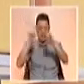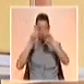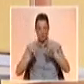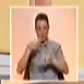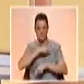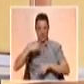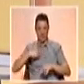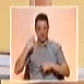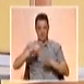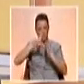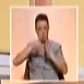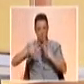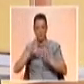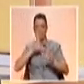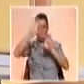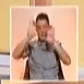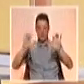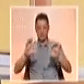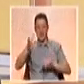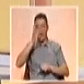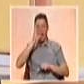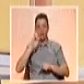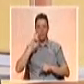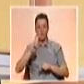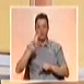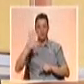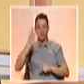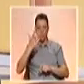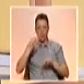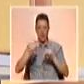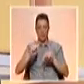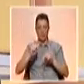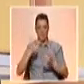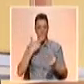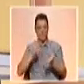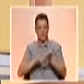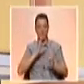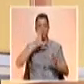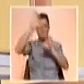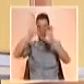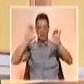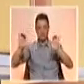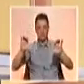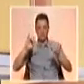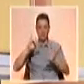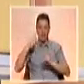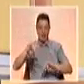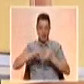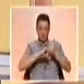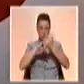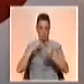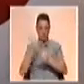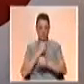tem projetos em vários países onde a água escasseia. Vamos ver qual é a realidade destes países onde a associação trabalha.